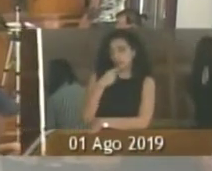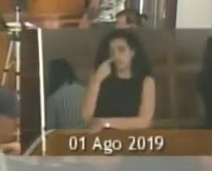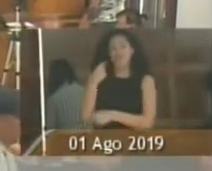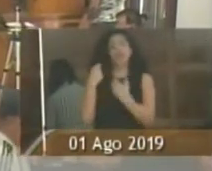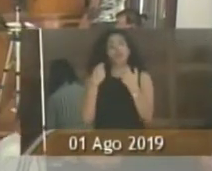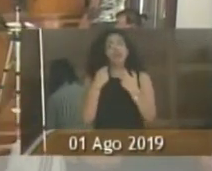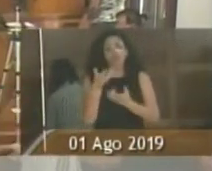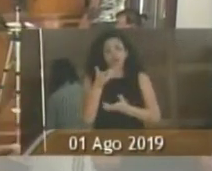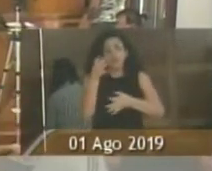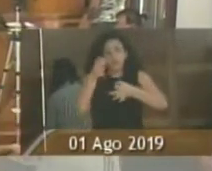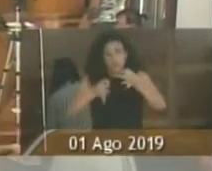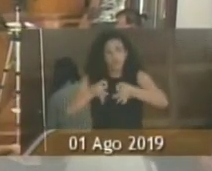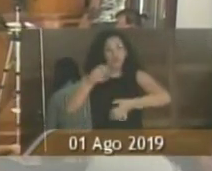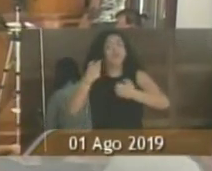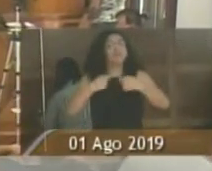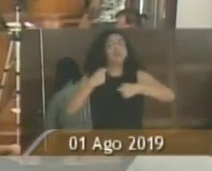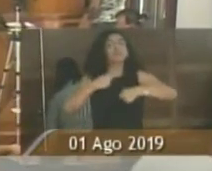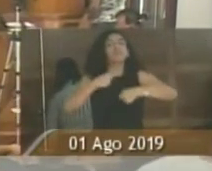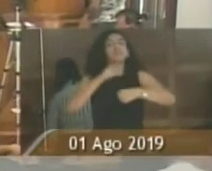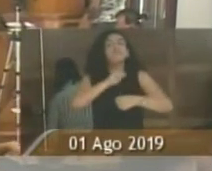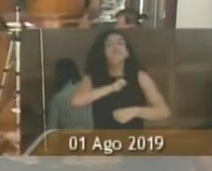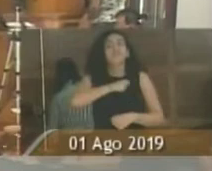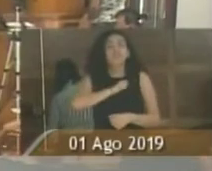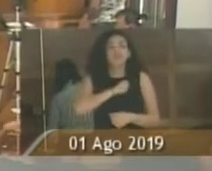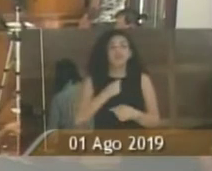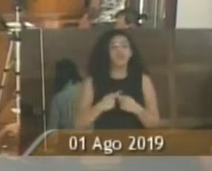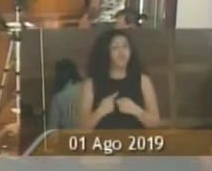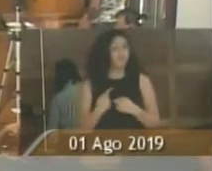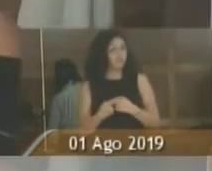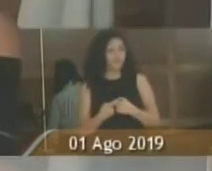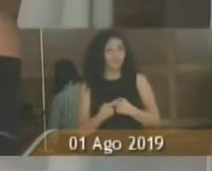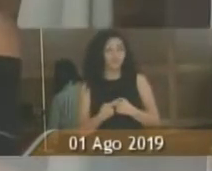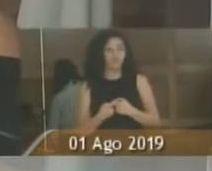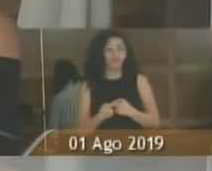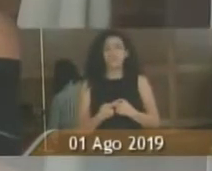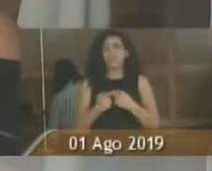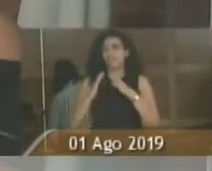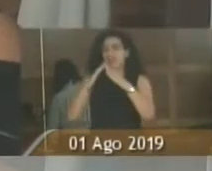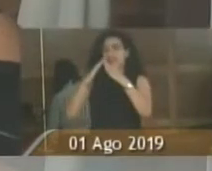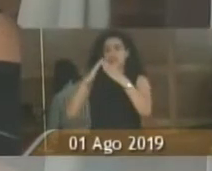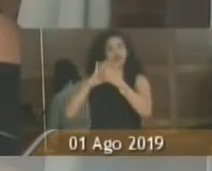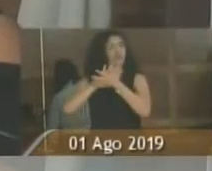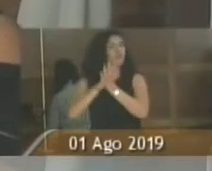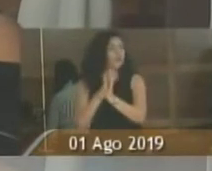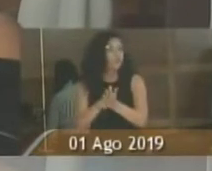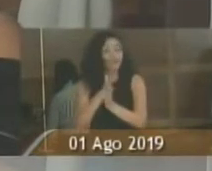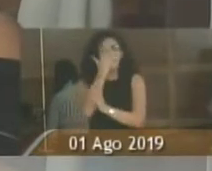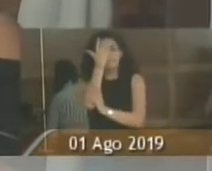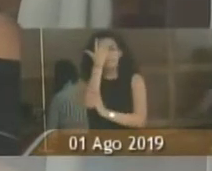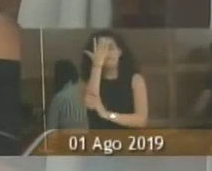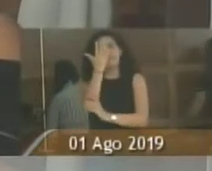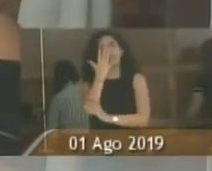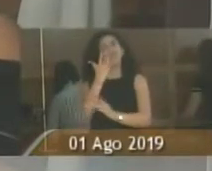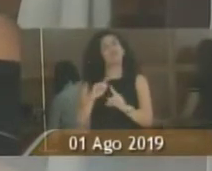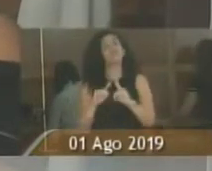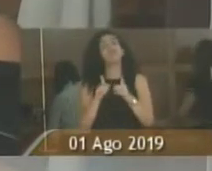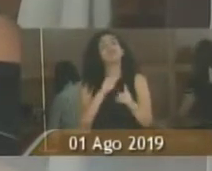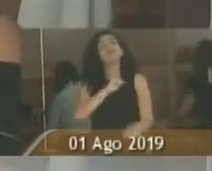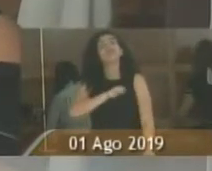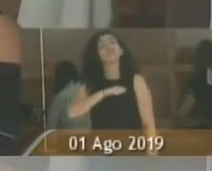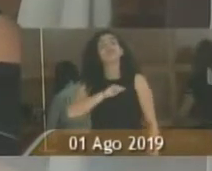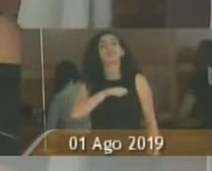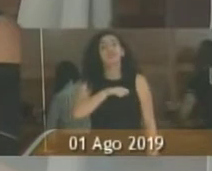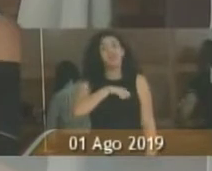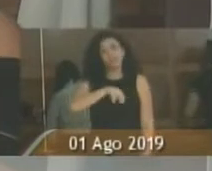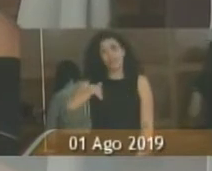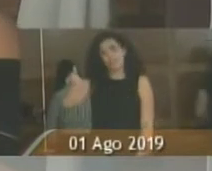que fiscalize, né? Porque demolir a casa das pessoas é muito fácil, mas o ato de fiscalização é do